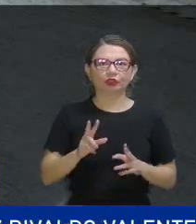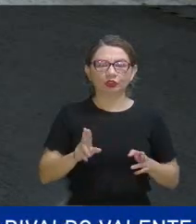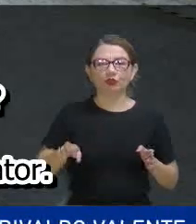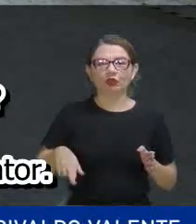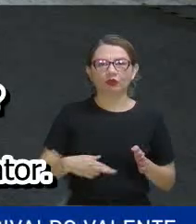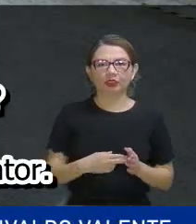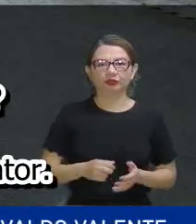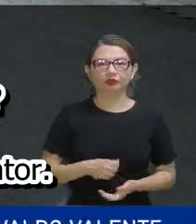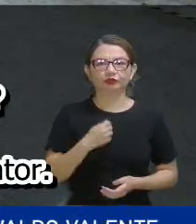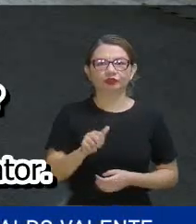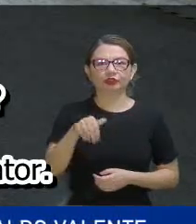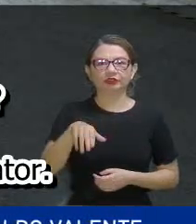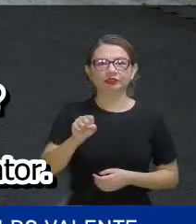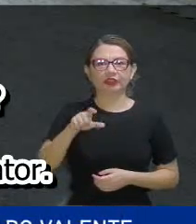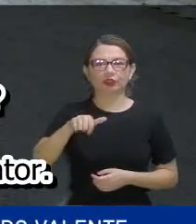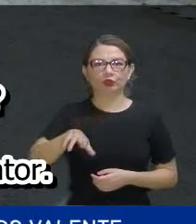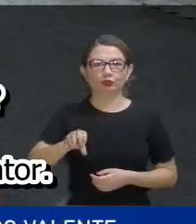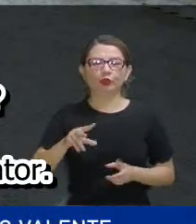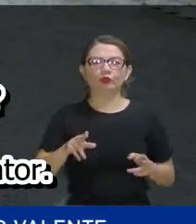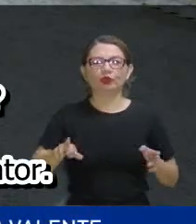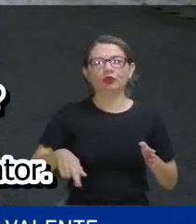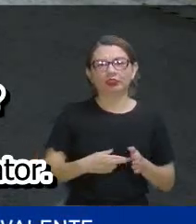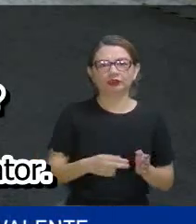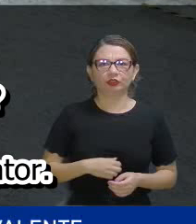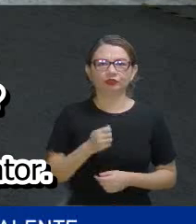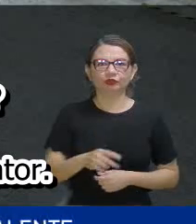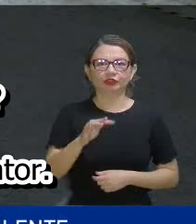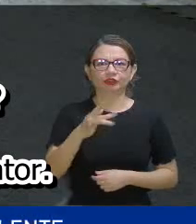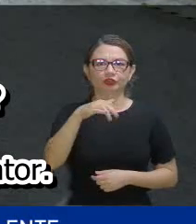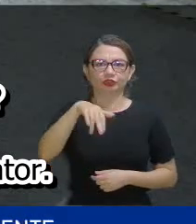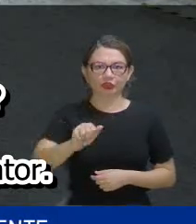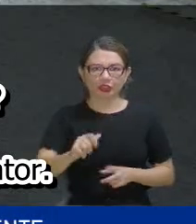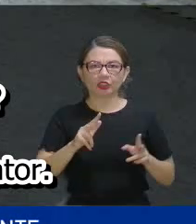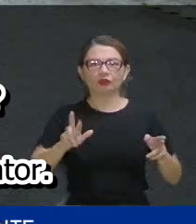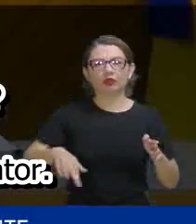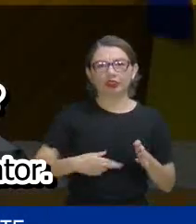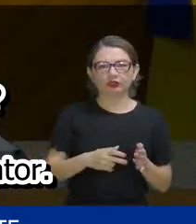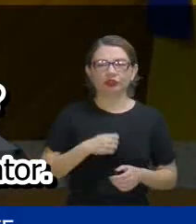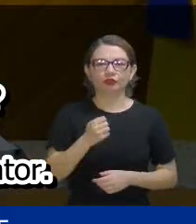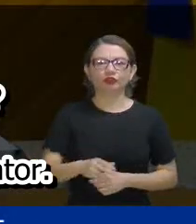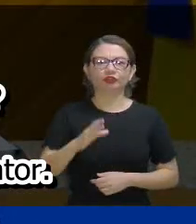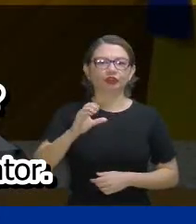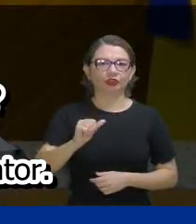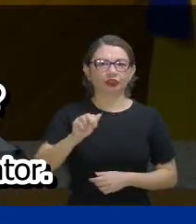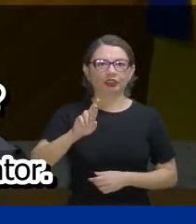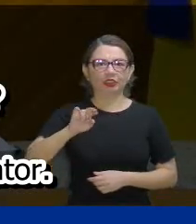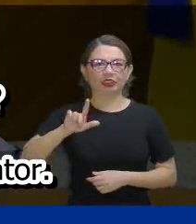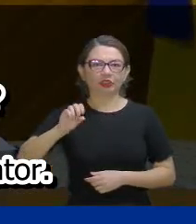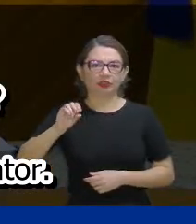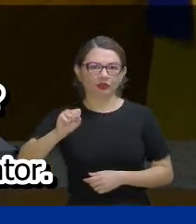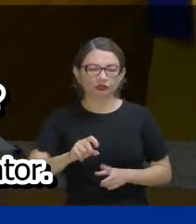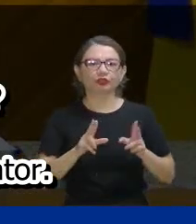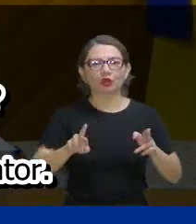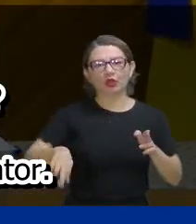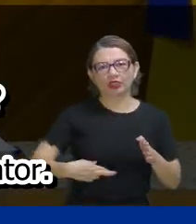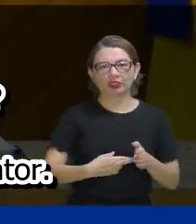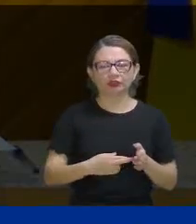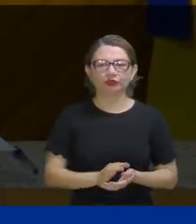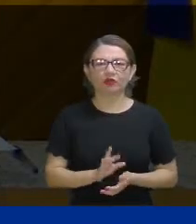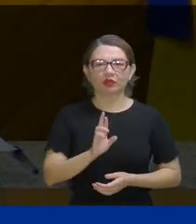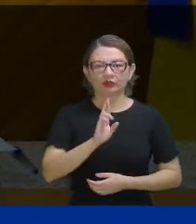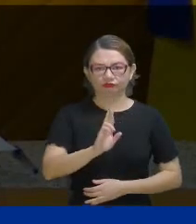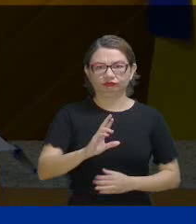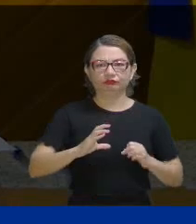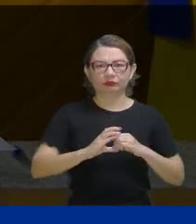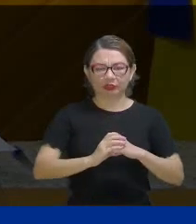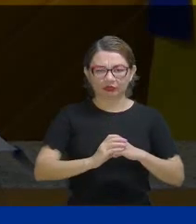Juiz Anselmo Gonçalves? Também acompanho. Juíza Tina Souza? Com o relator. Juiz Carlos Fernando? Acompanho o relator. Tribunal